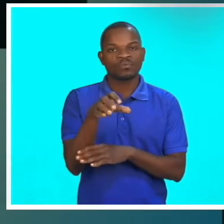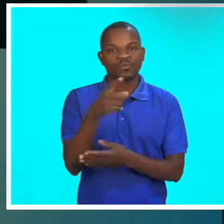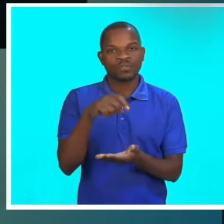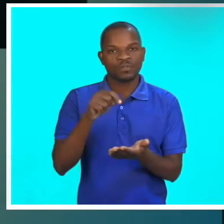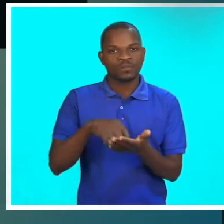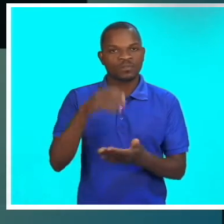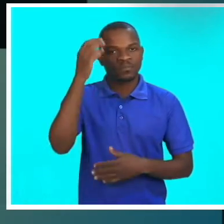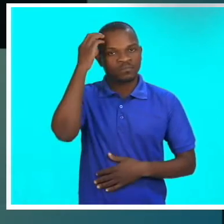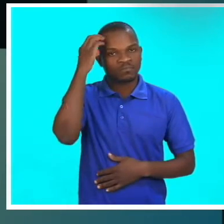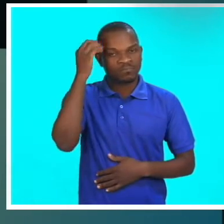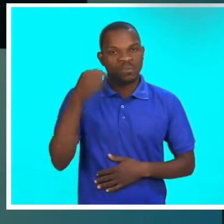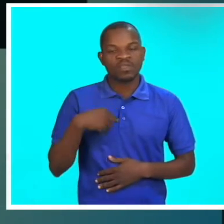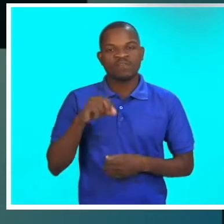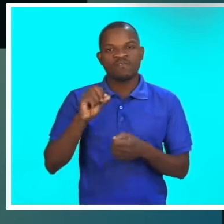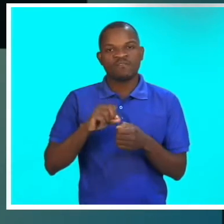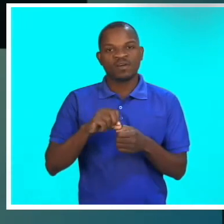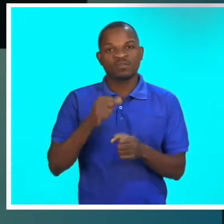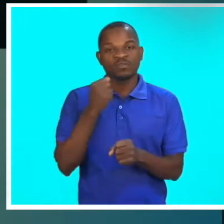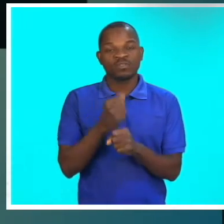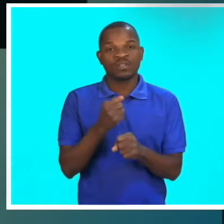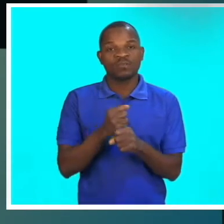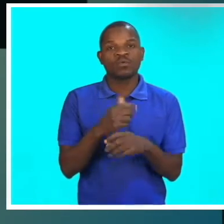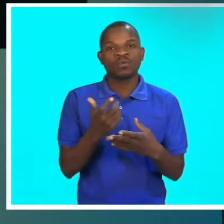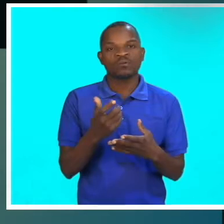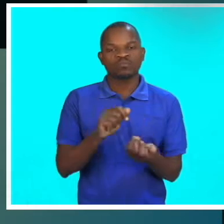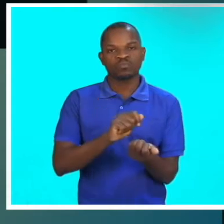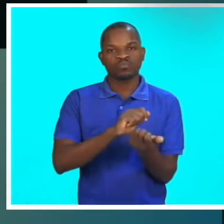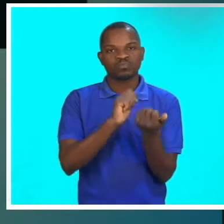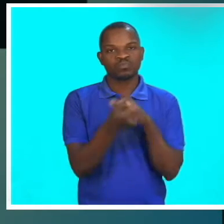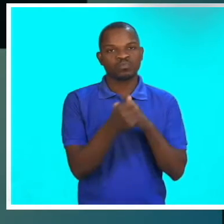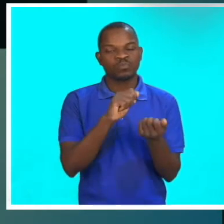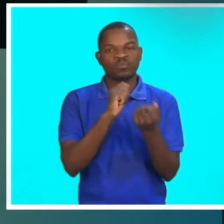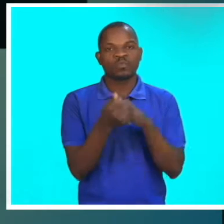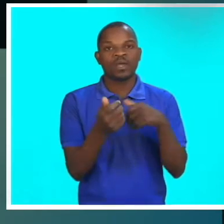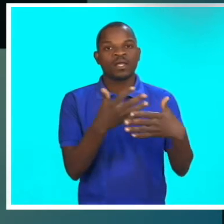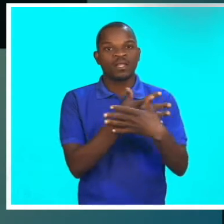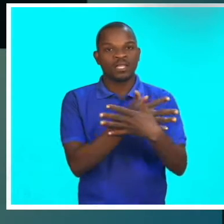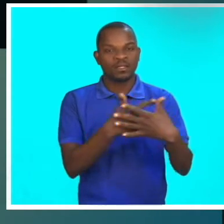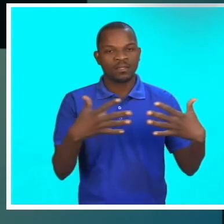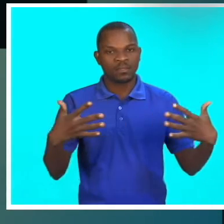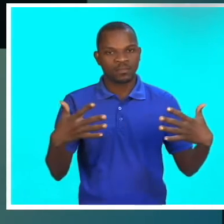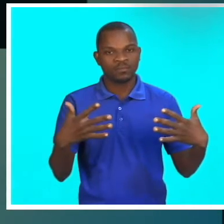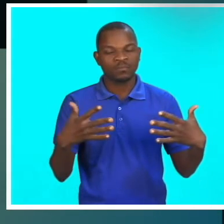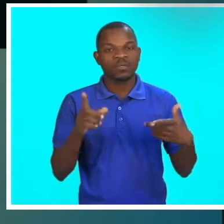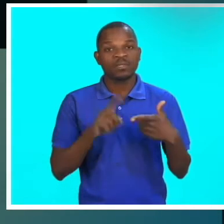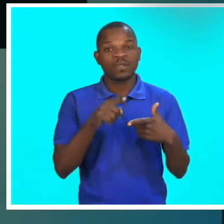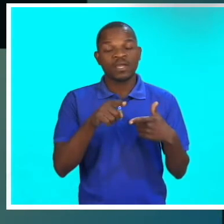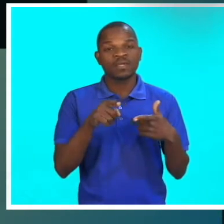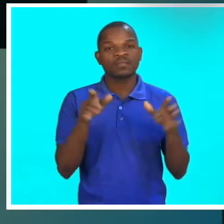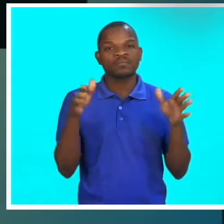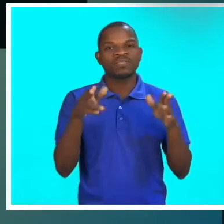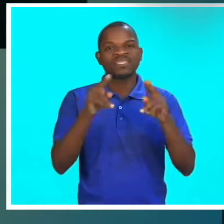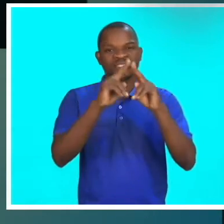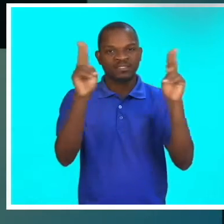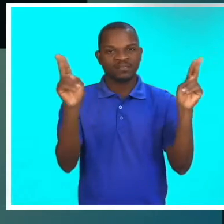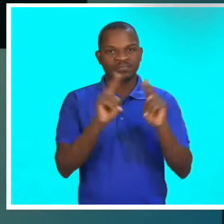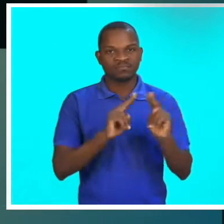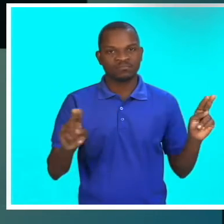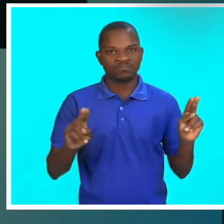porto, para tradução, porque a empresa é, vamos dizer,